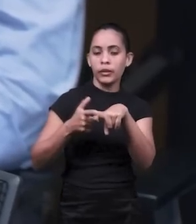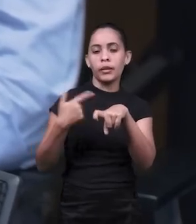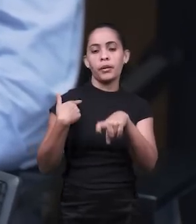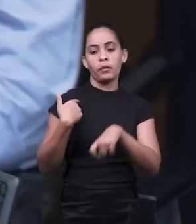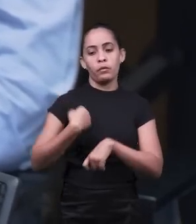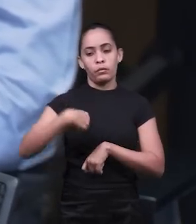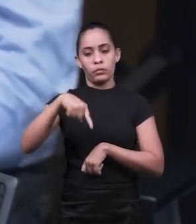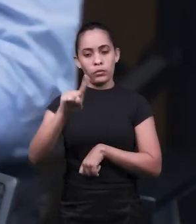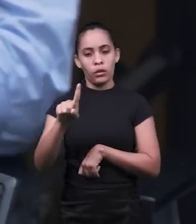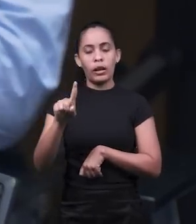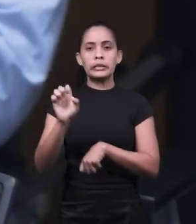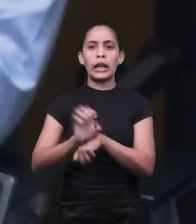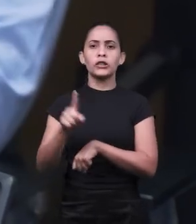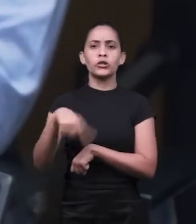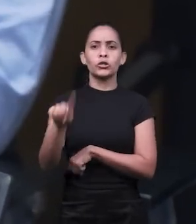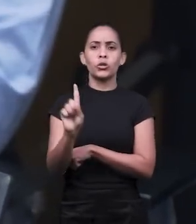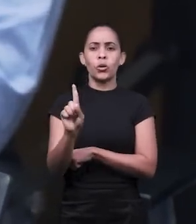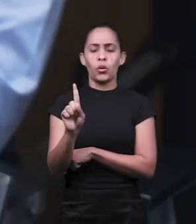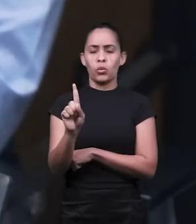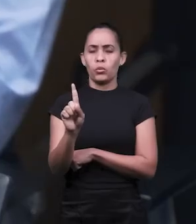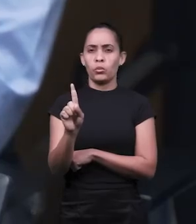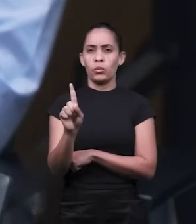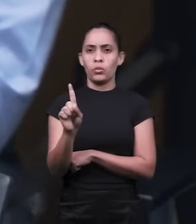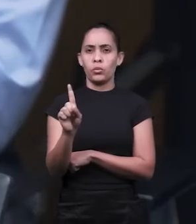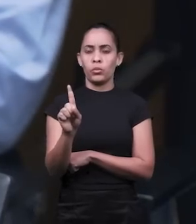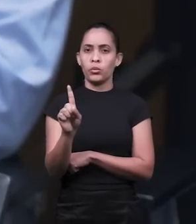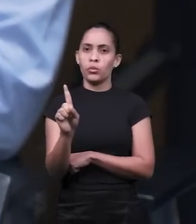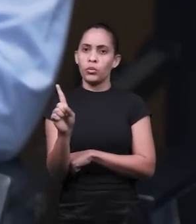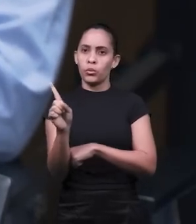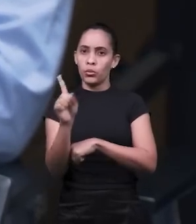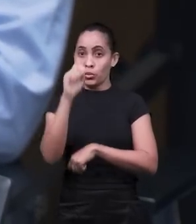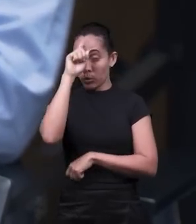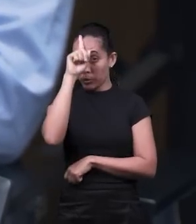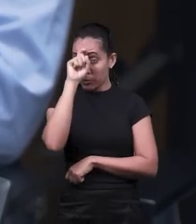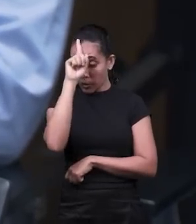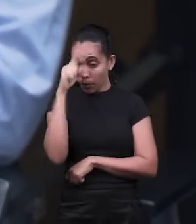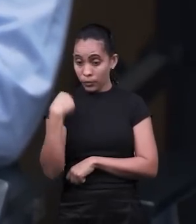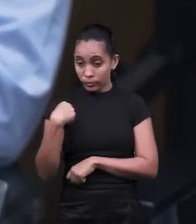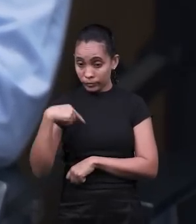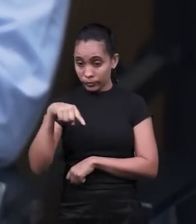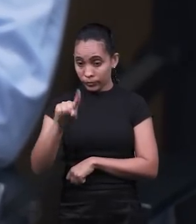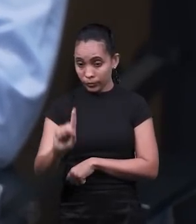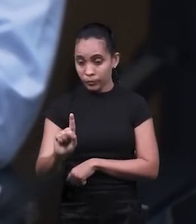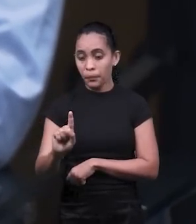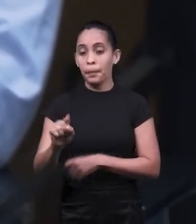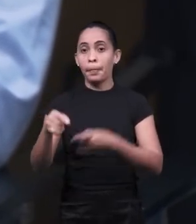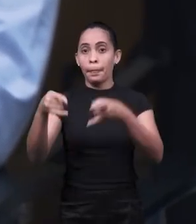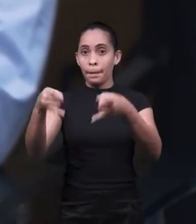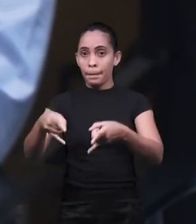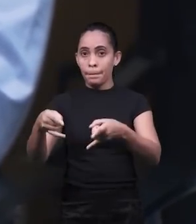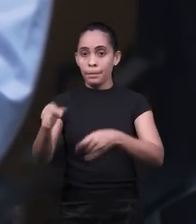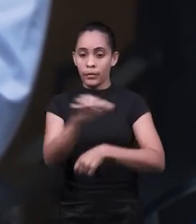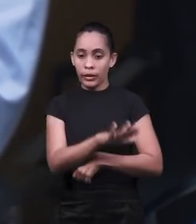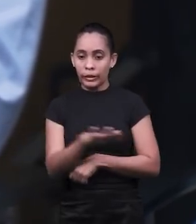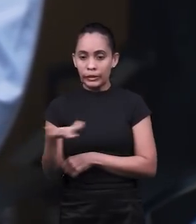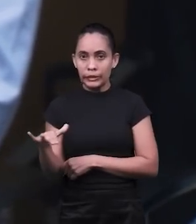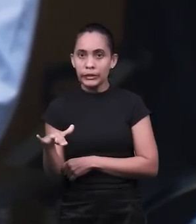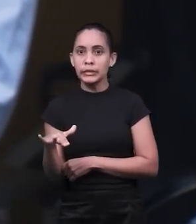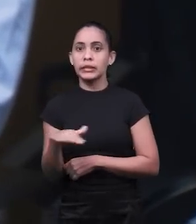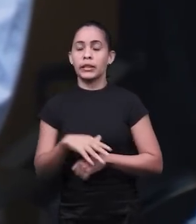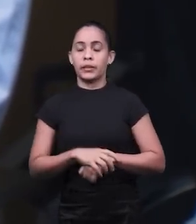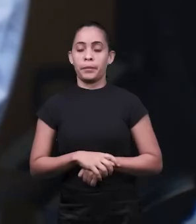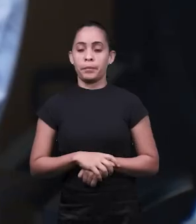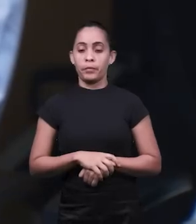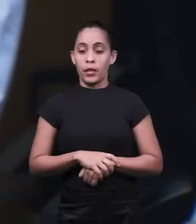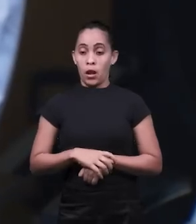eu faço estágio nos hospitais e em um desses estágios eu estava na UTI pediátrica. E em um certo momento, eu, meu